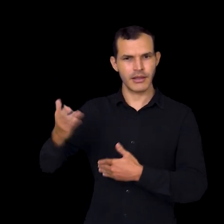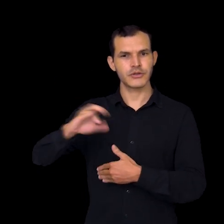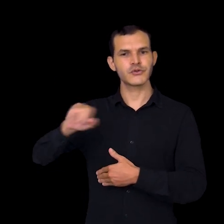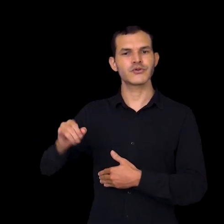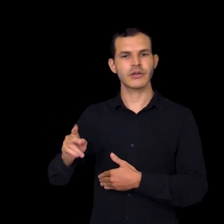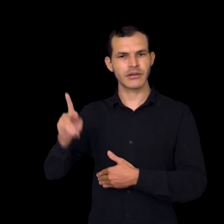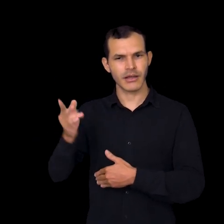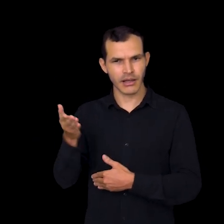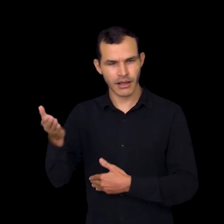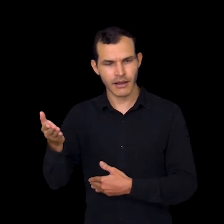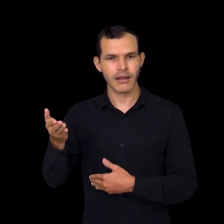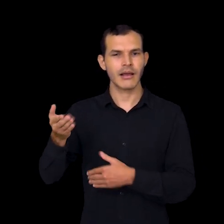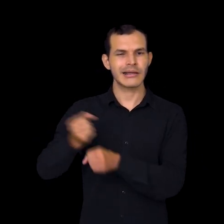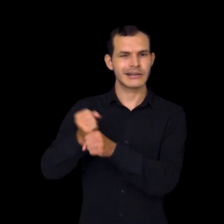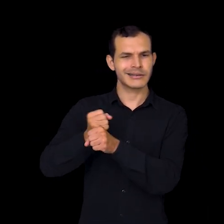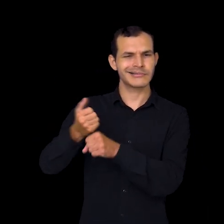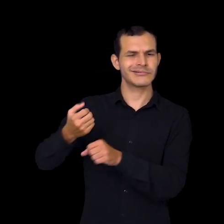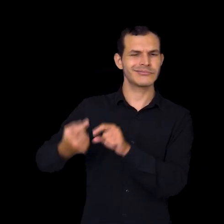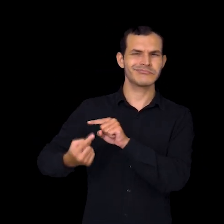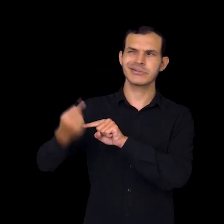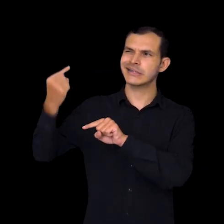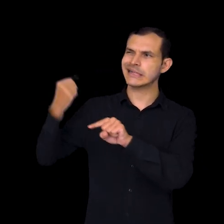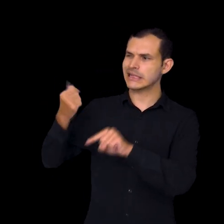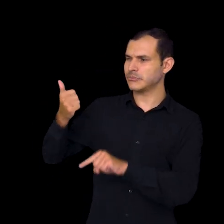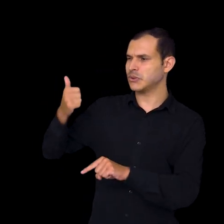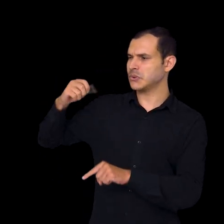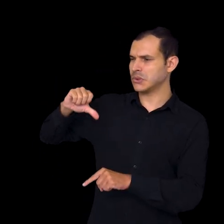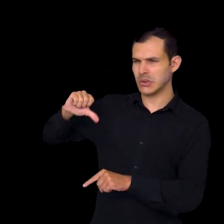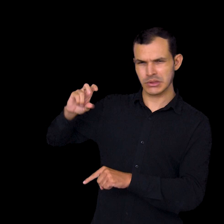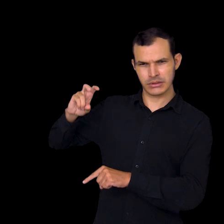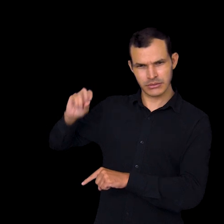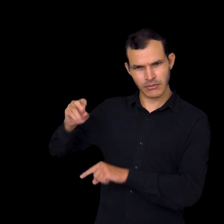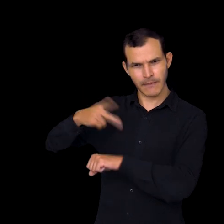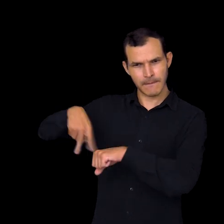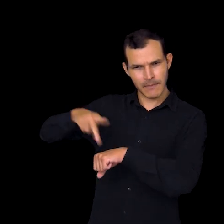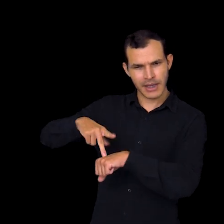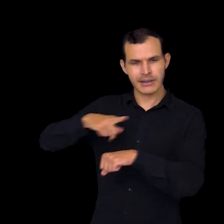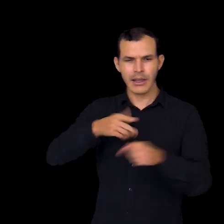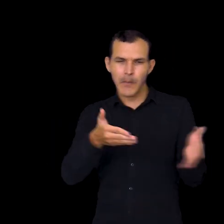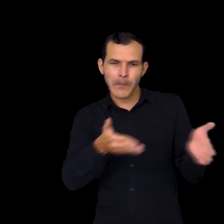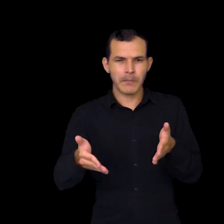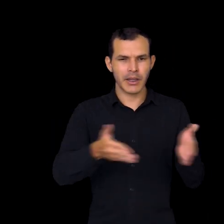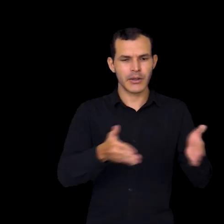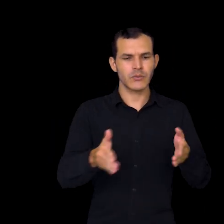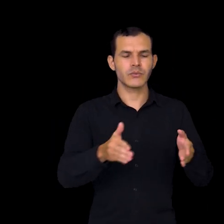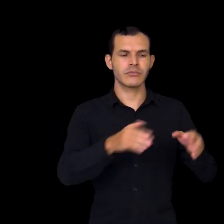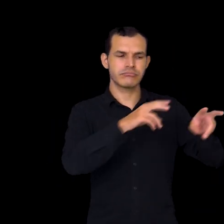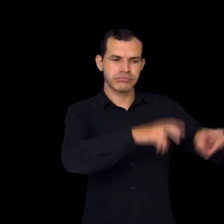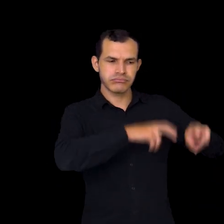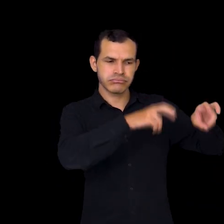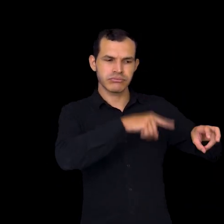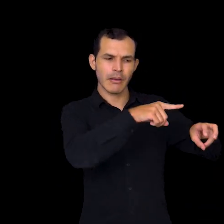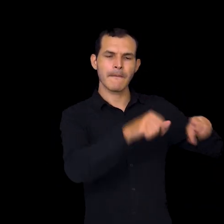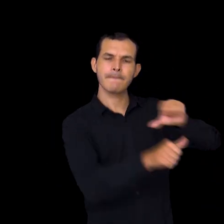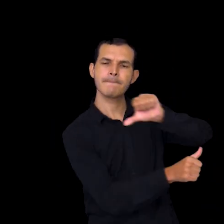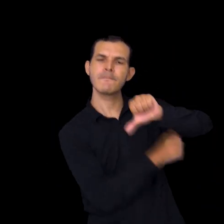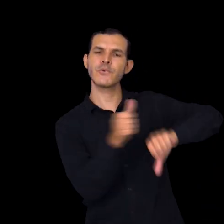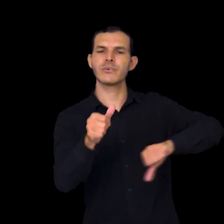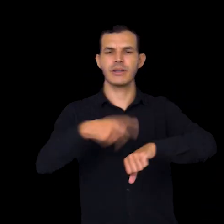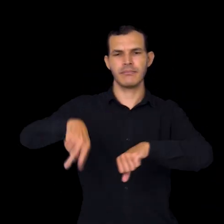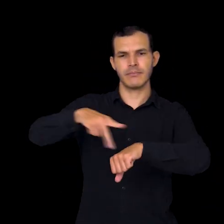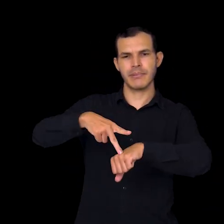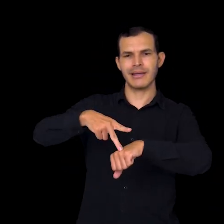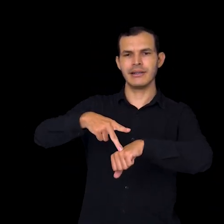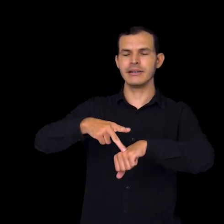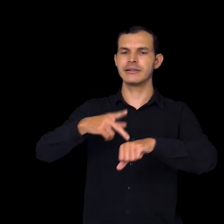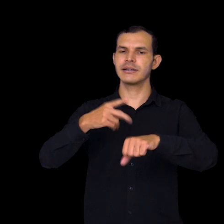E imagina, né, o que é lá nos anos 1950, em que a gente tinha um país numa transição de um país agrário para um